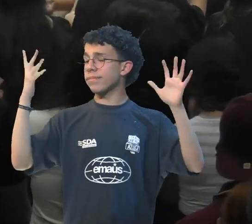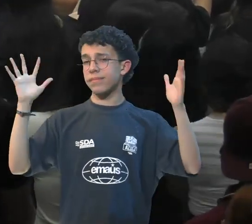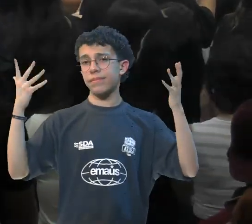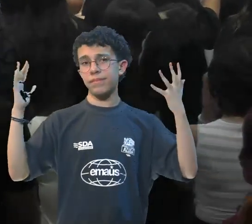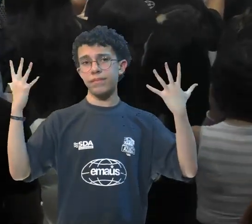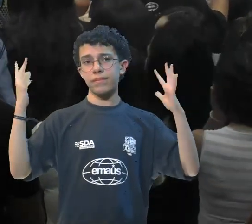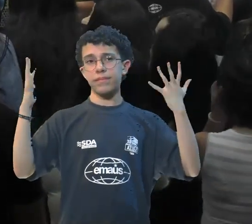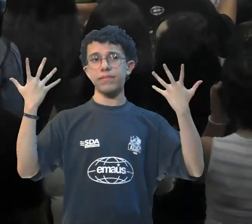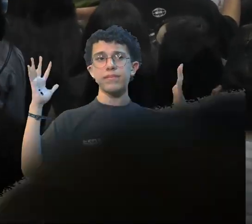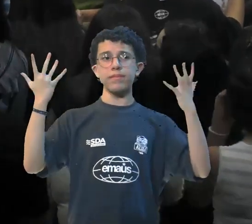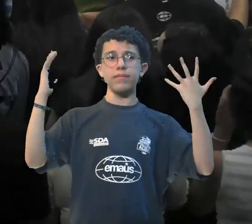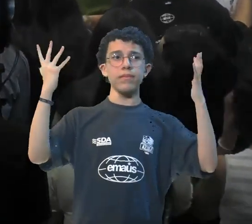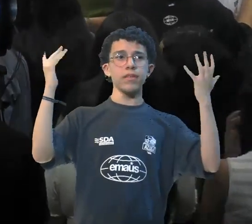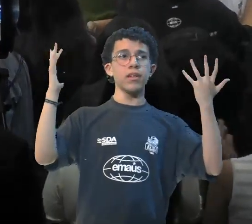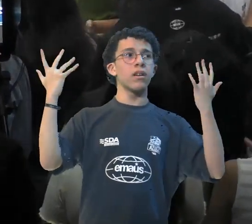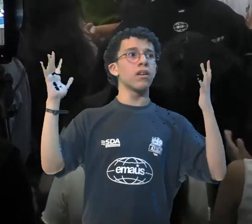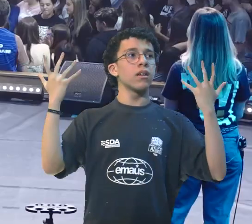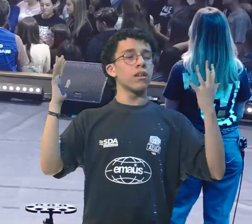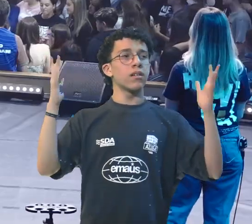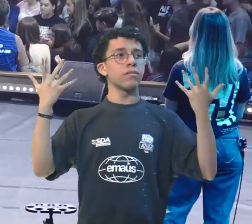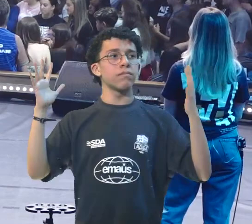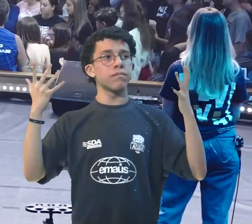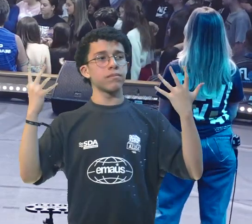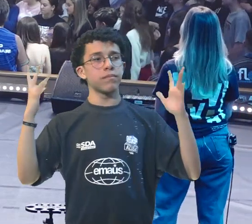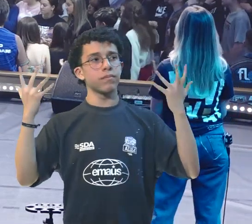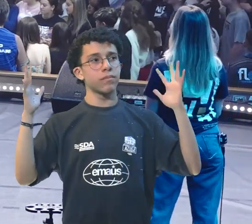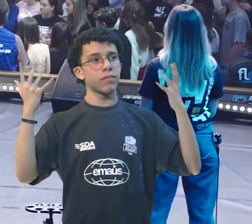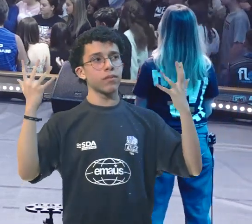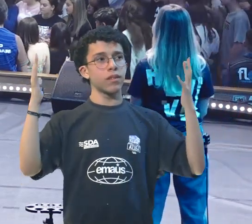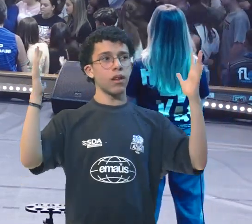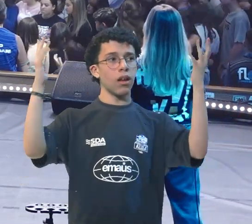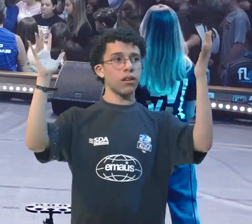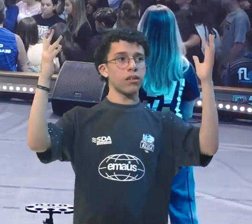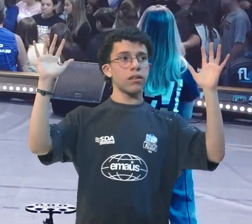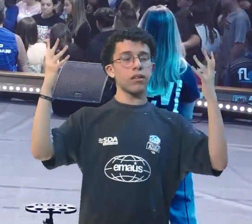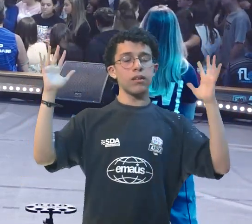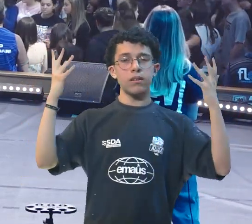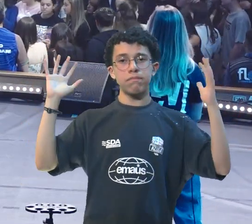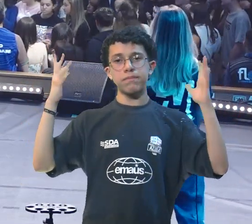Que coisa boa. Venha, venha.